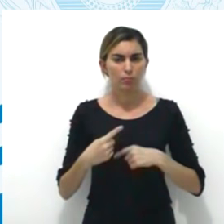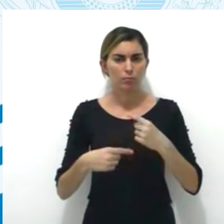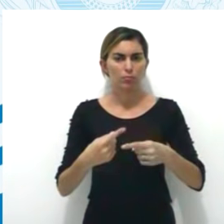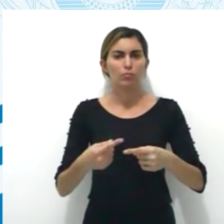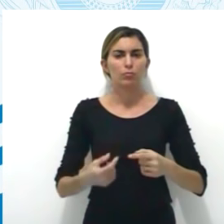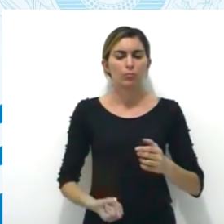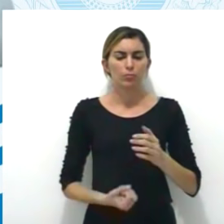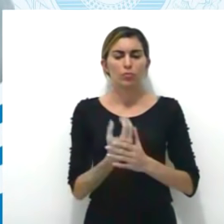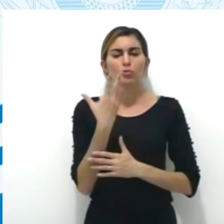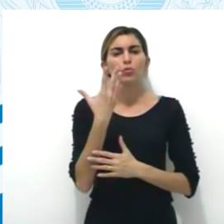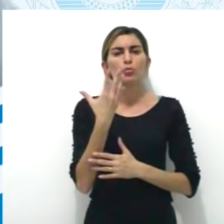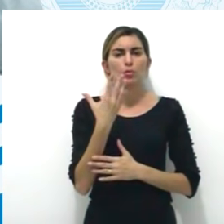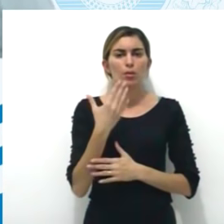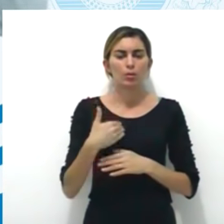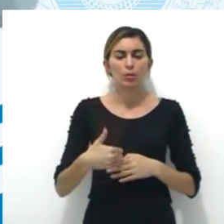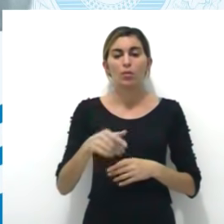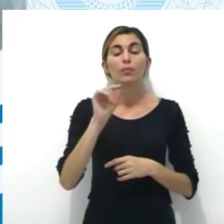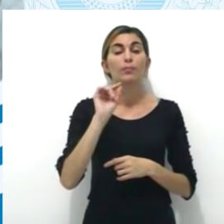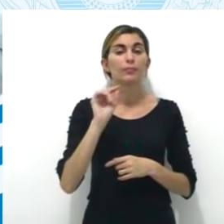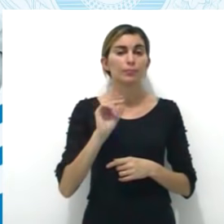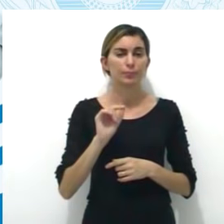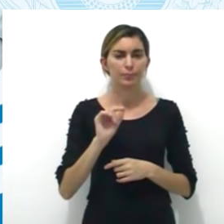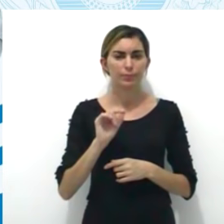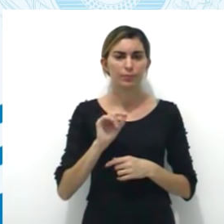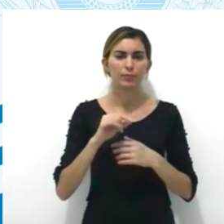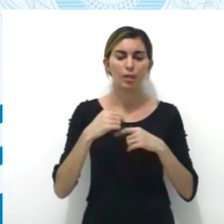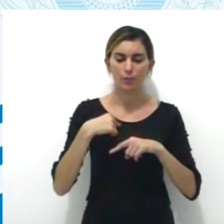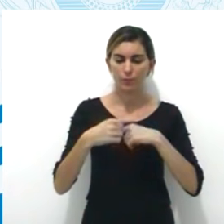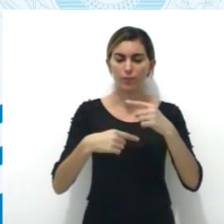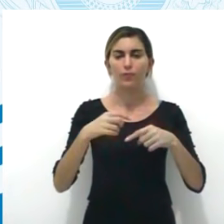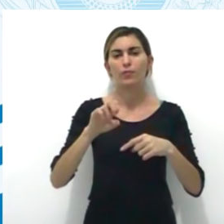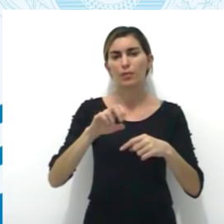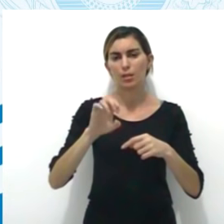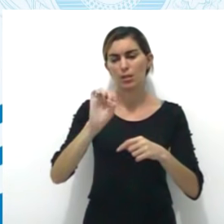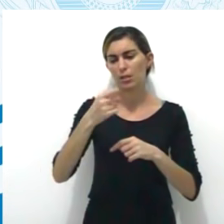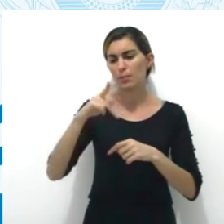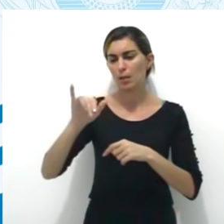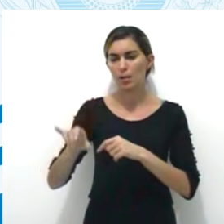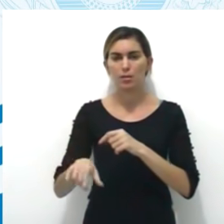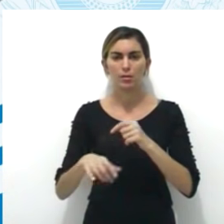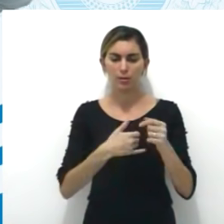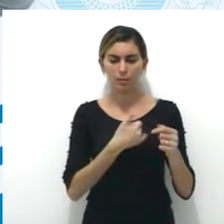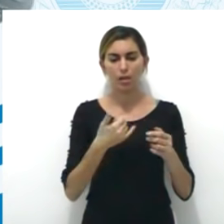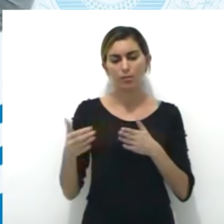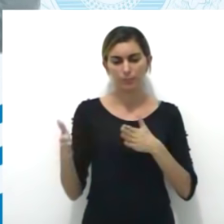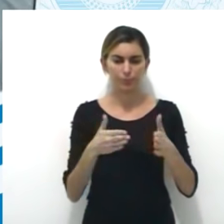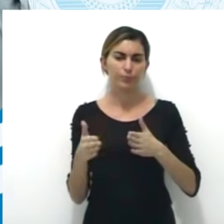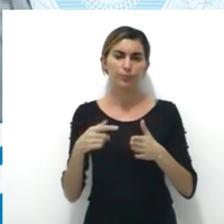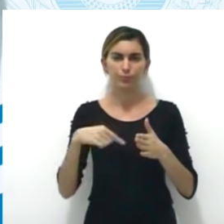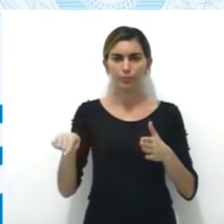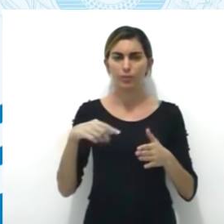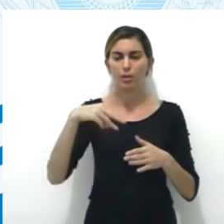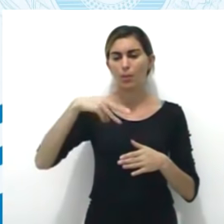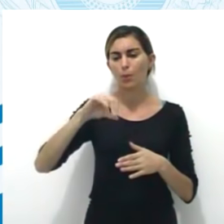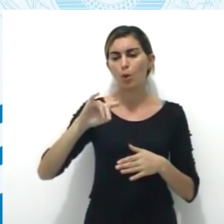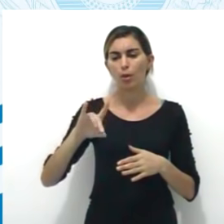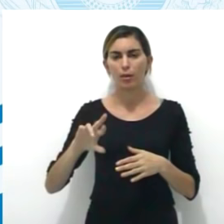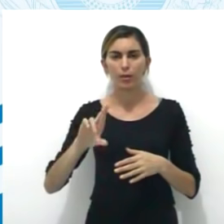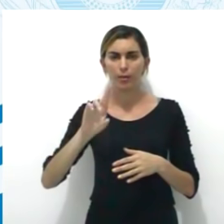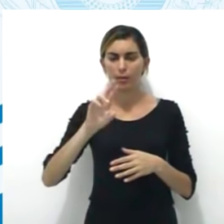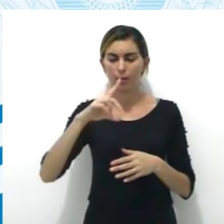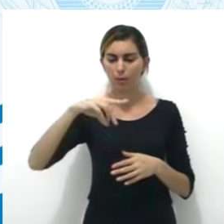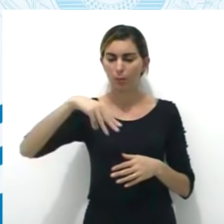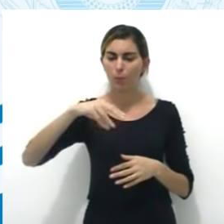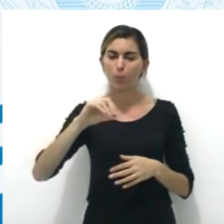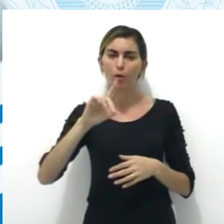humanidade havia surgido em decorrência de quê? Da evolução das espécies. Então, na Idade Moderna já trazia